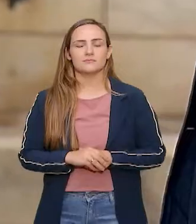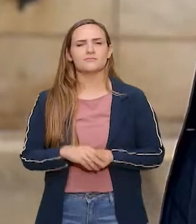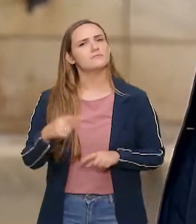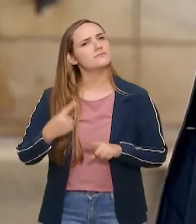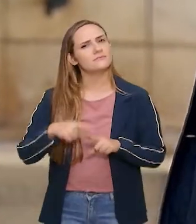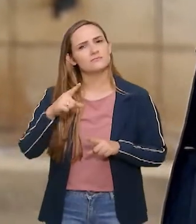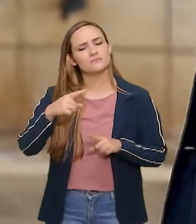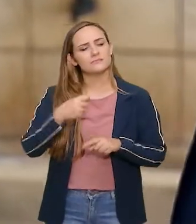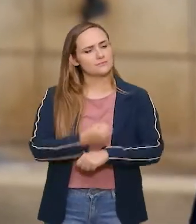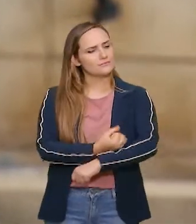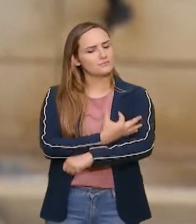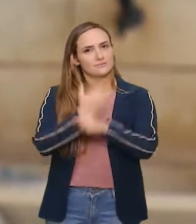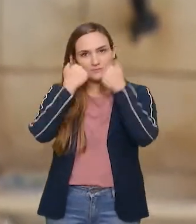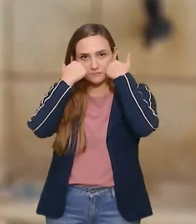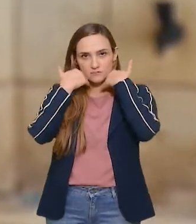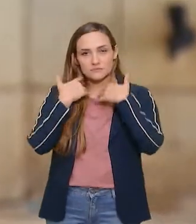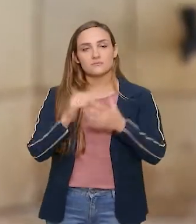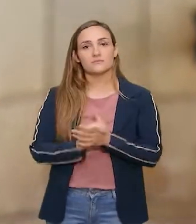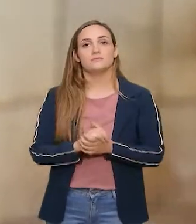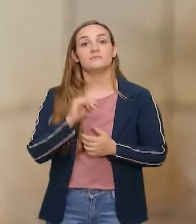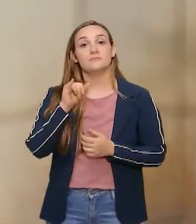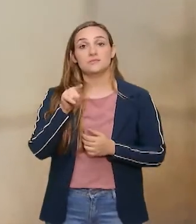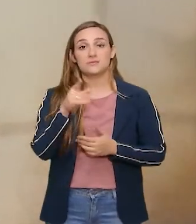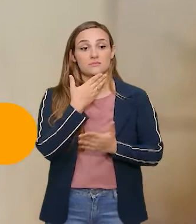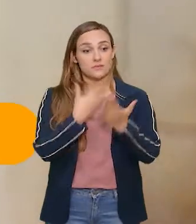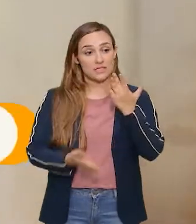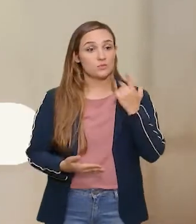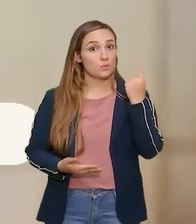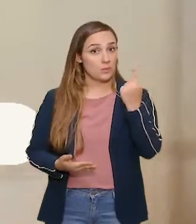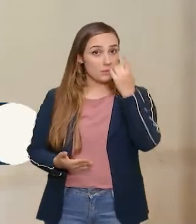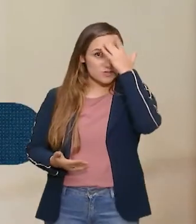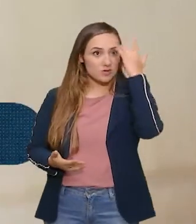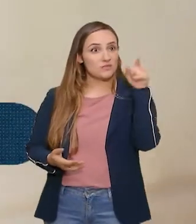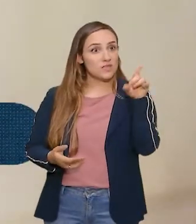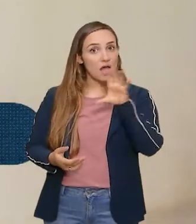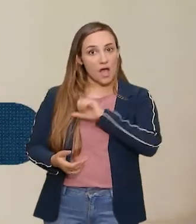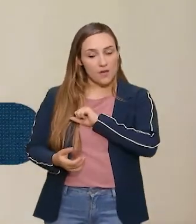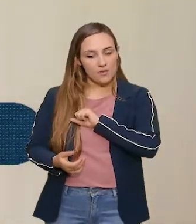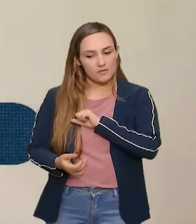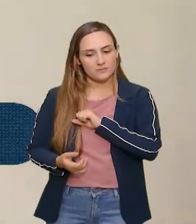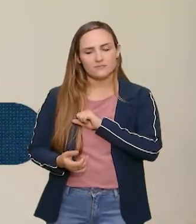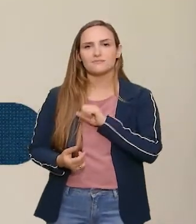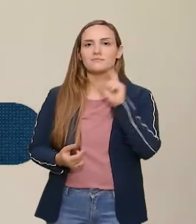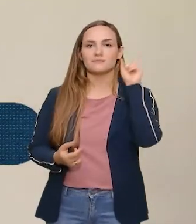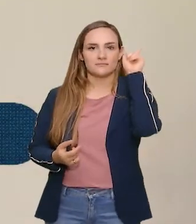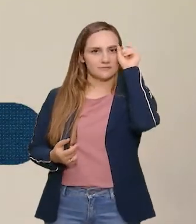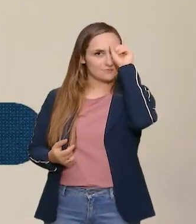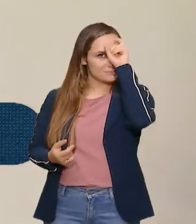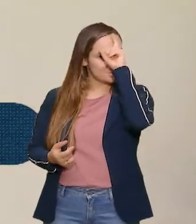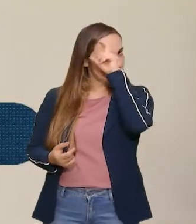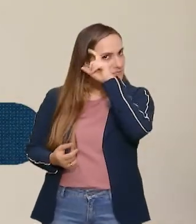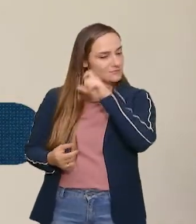sempre. Por que você se emociona? Eu sei, porque quando a gente perde uma pessoa querida,